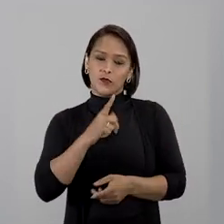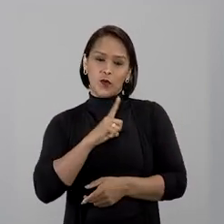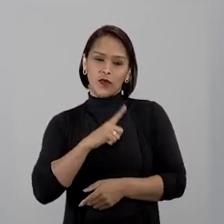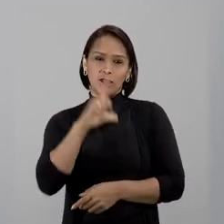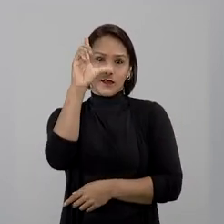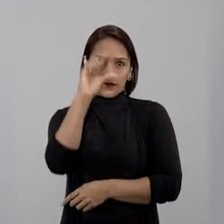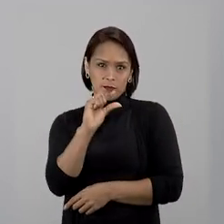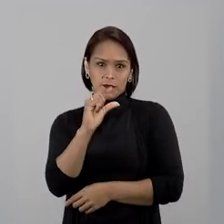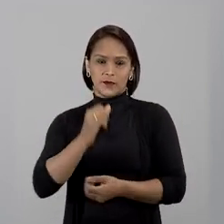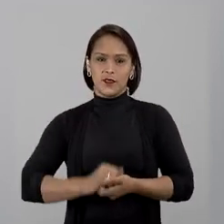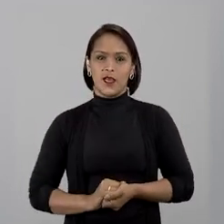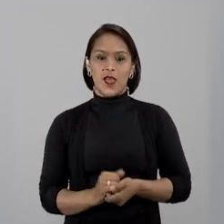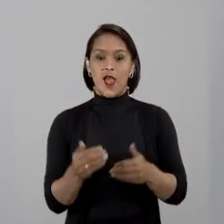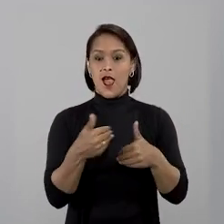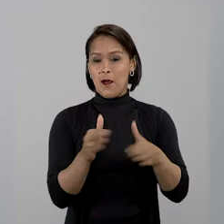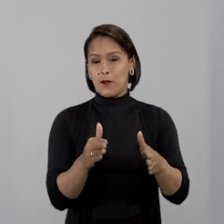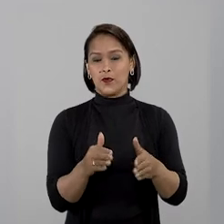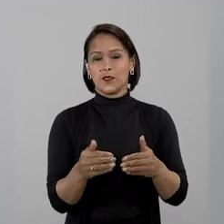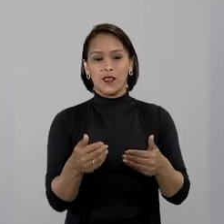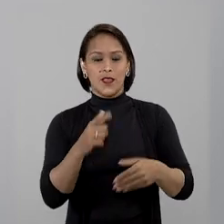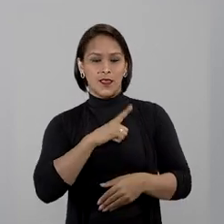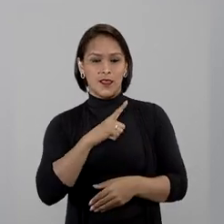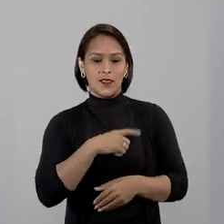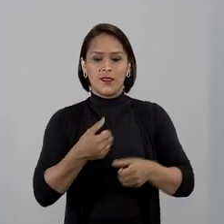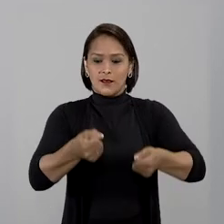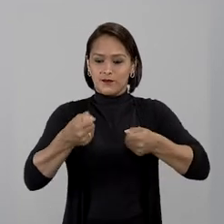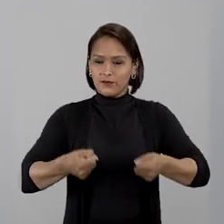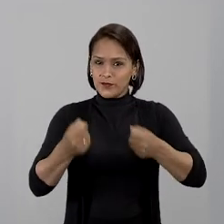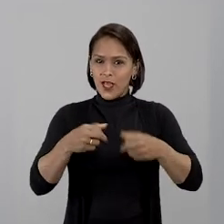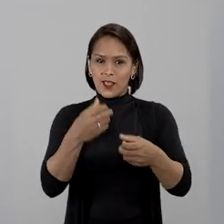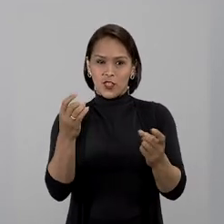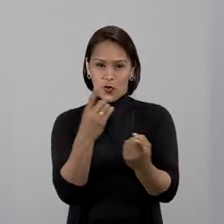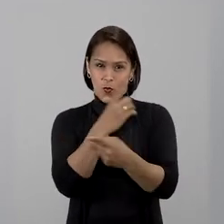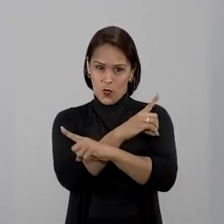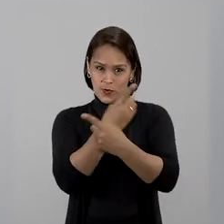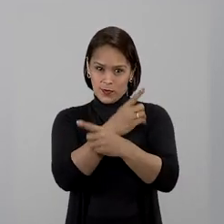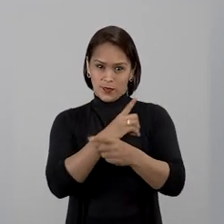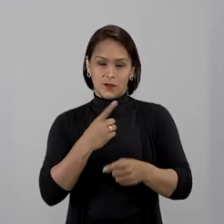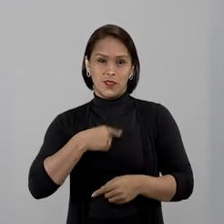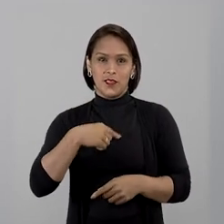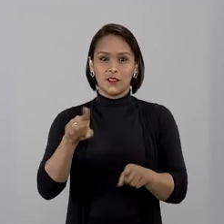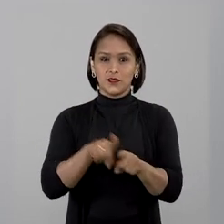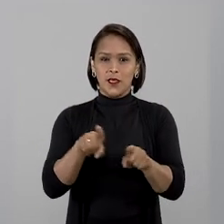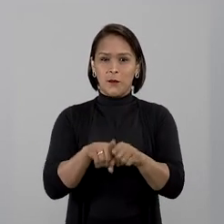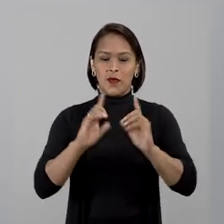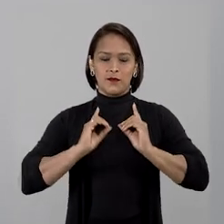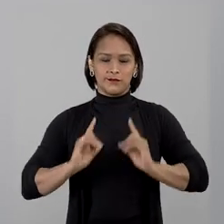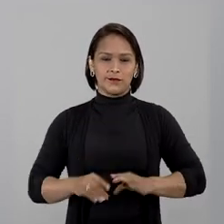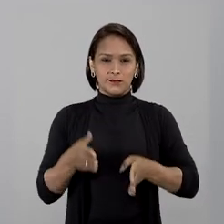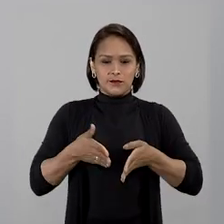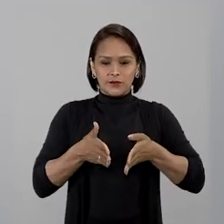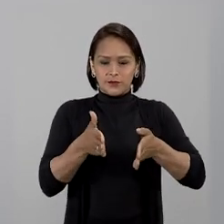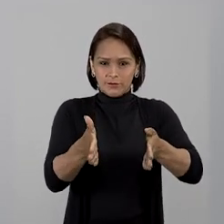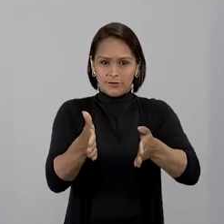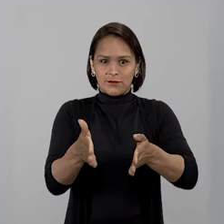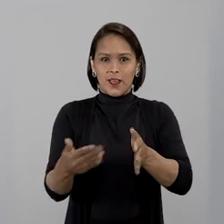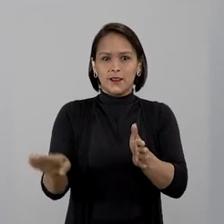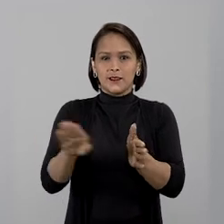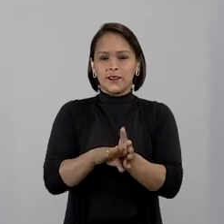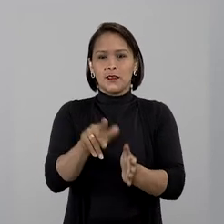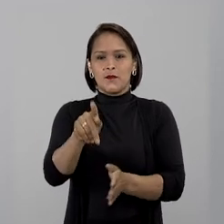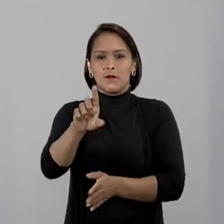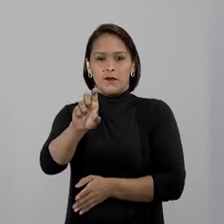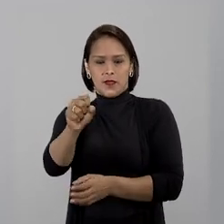que possui mobilidade reduzida. A portaria oferece catraca com acessibilidade. Para chegar até o prédio de acesso